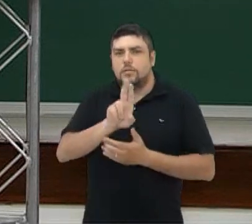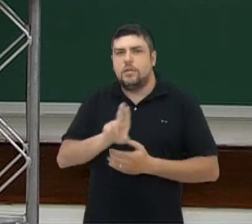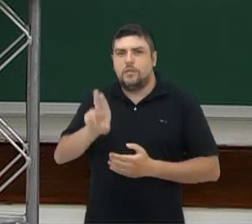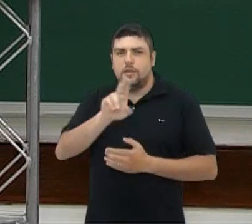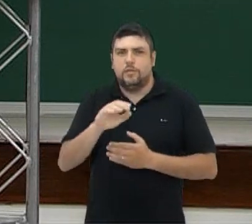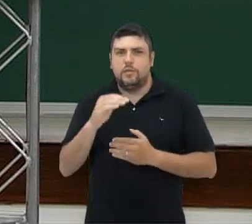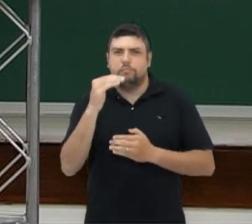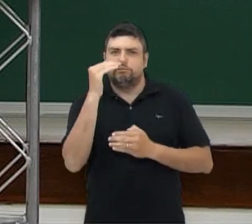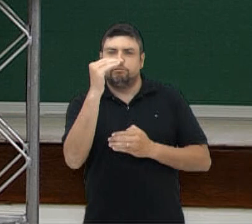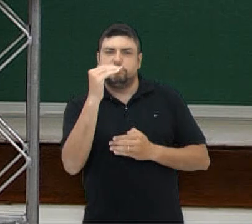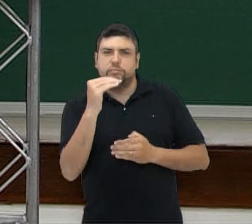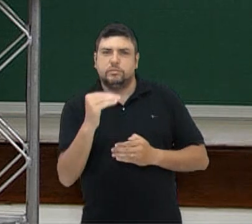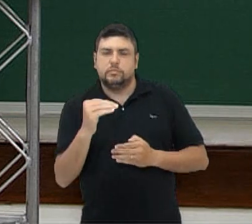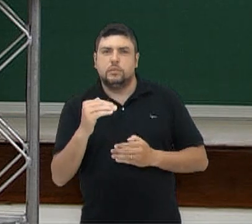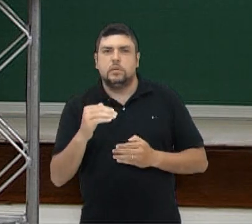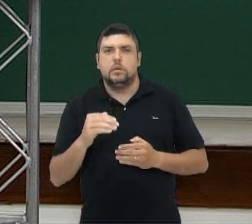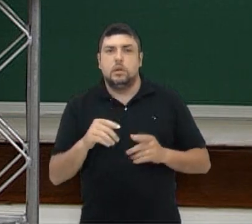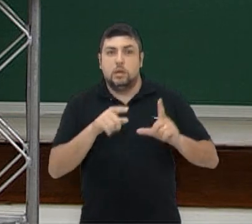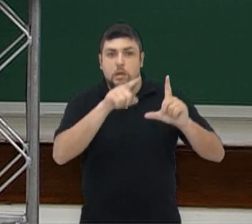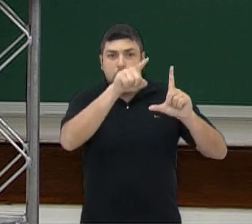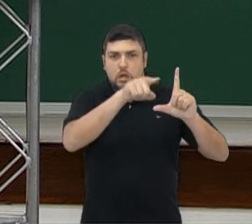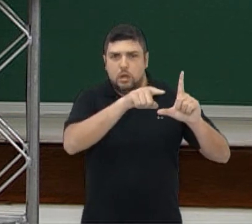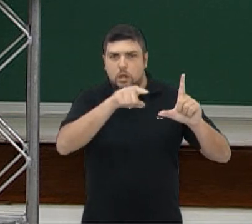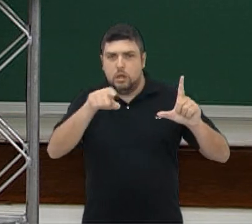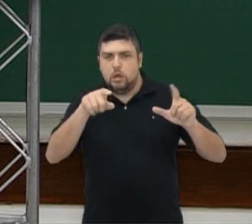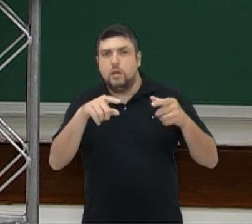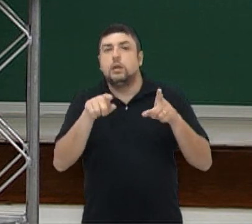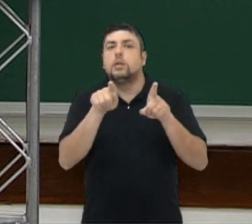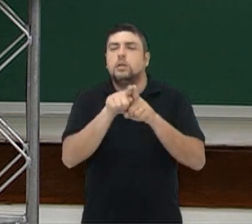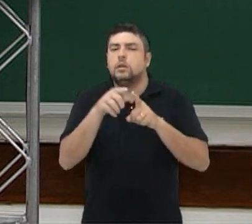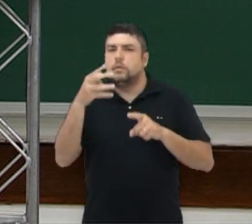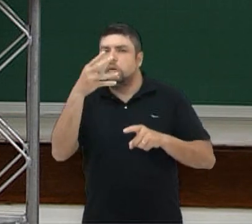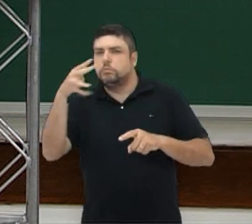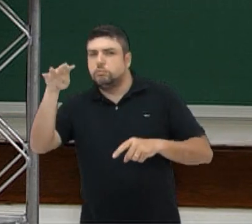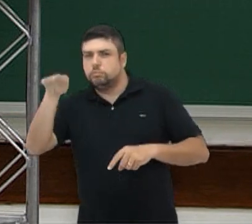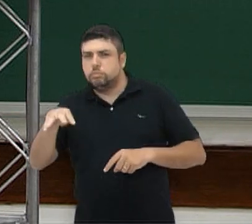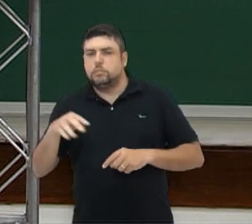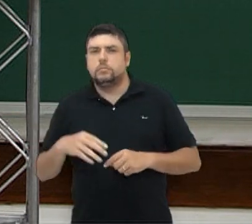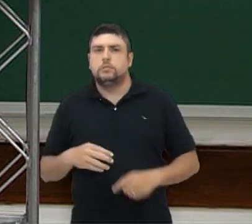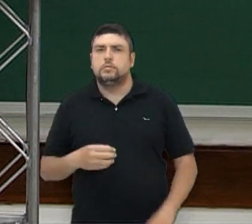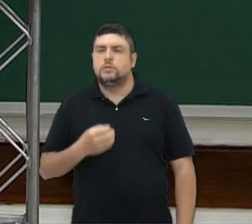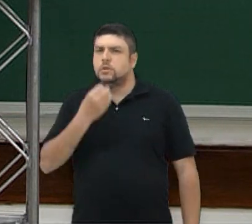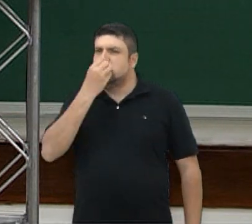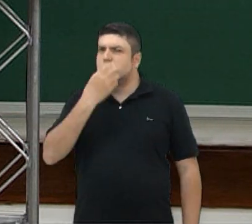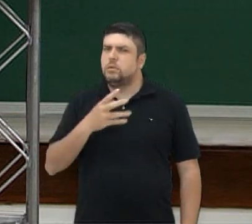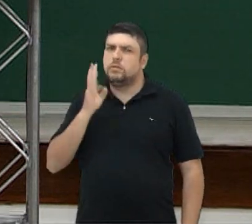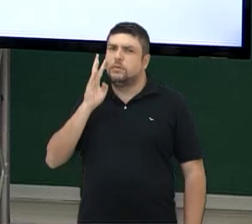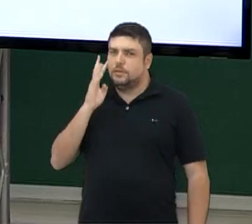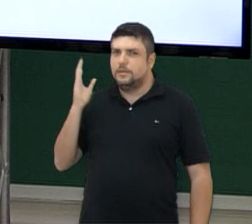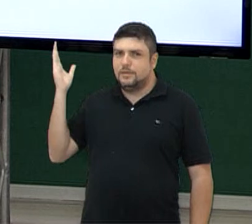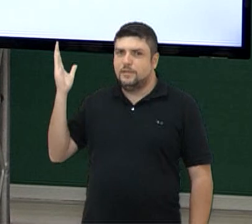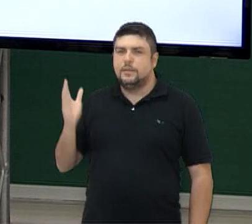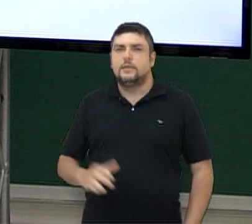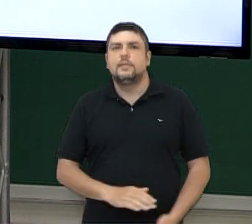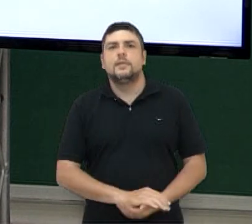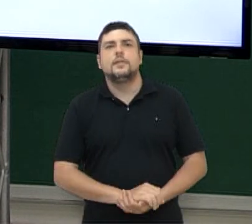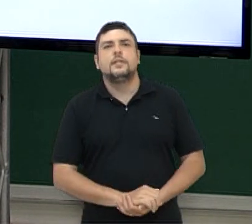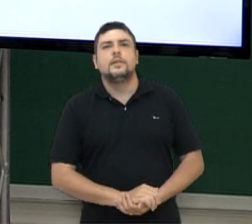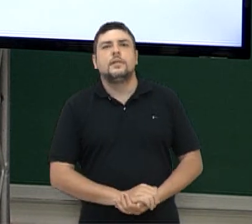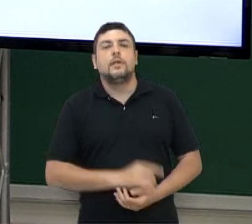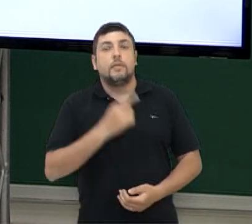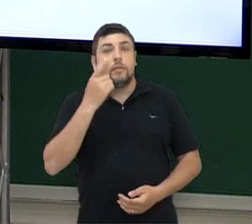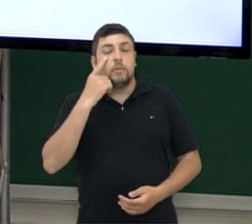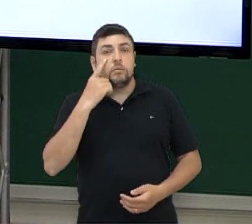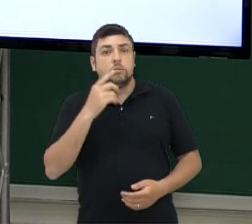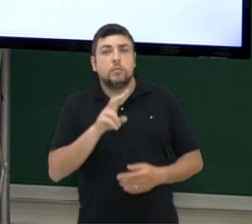Além de ter um gráfico, eles adoram uma tabela. Cara, show de bola uma tabelinha dessa. Então aqui,